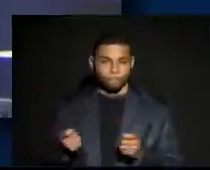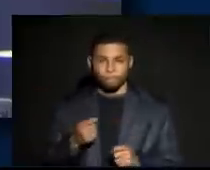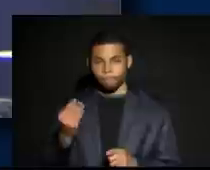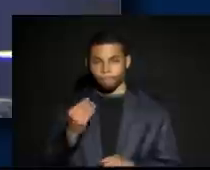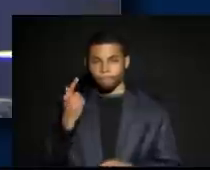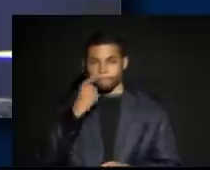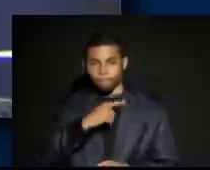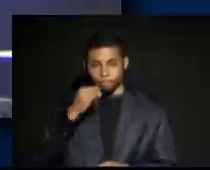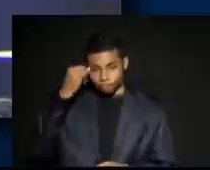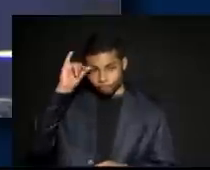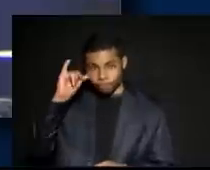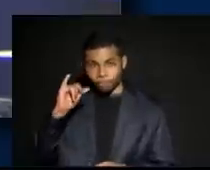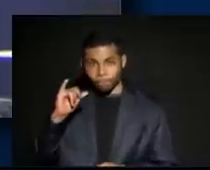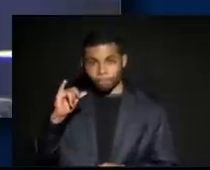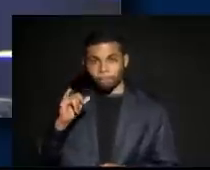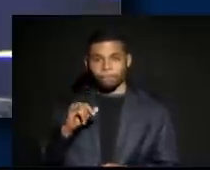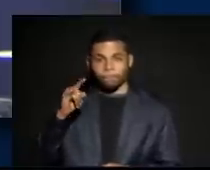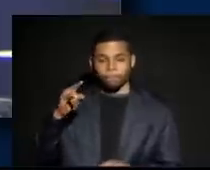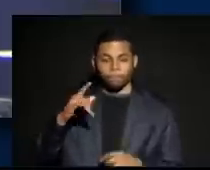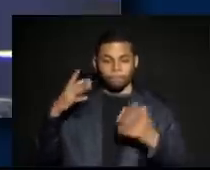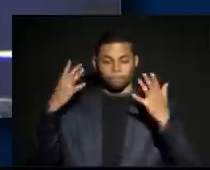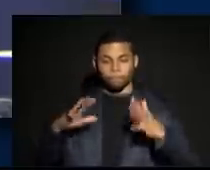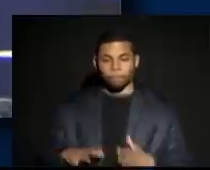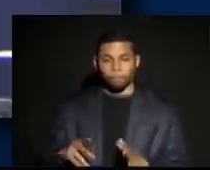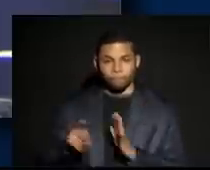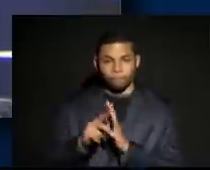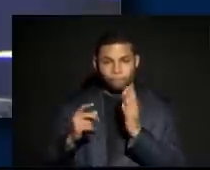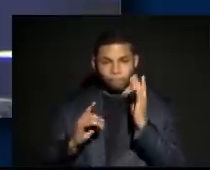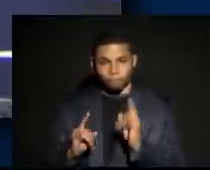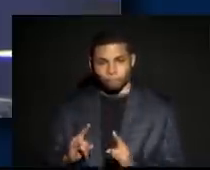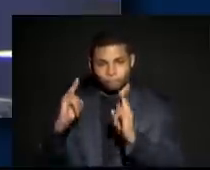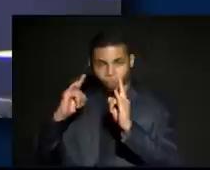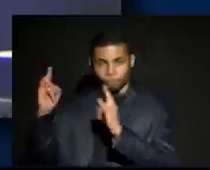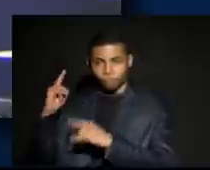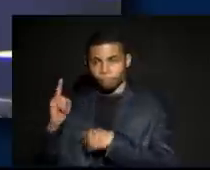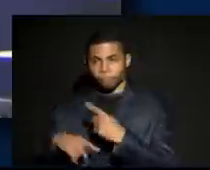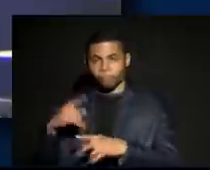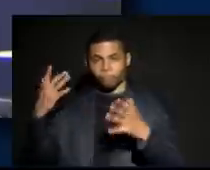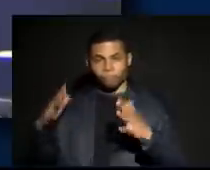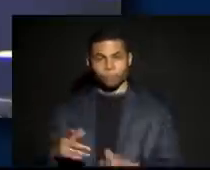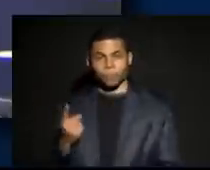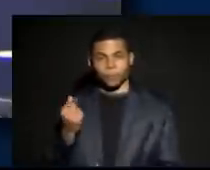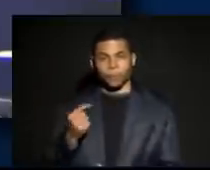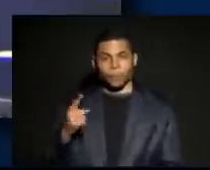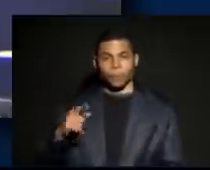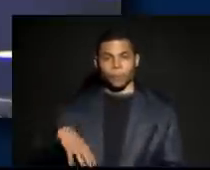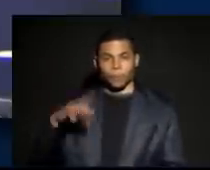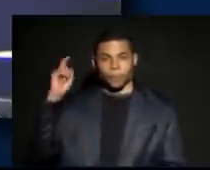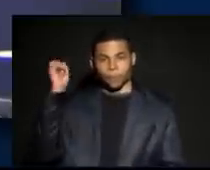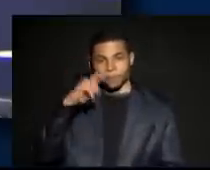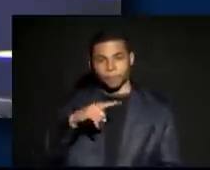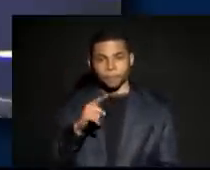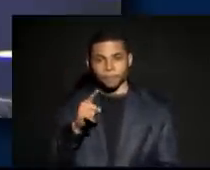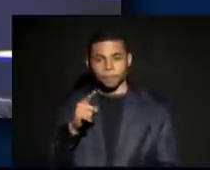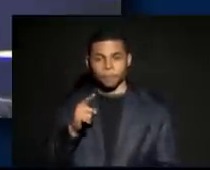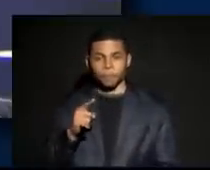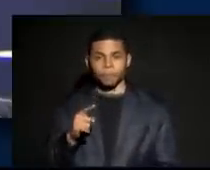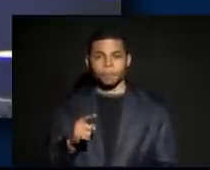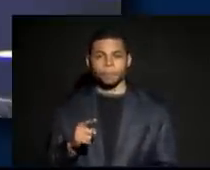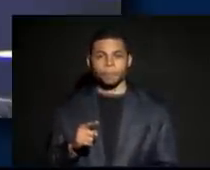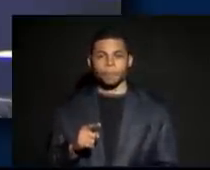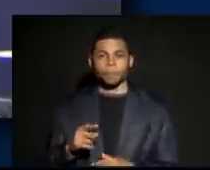controle para evitar que esse tipo de crise Imobiliária resulte numa crise financeira que é muito mais difícil de